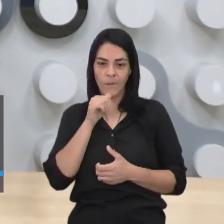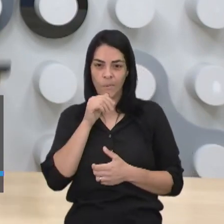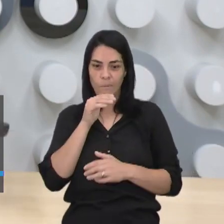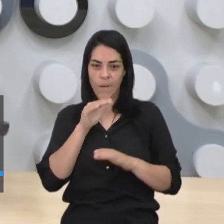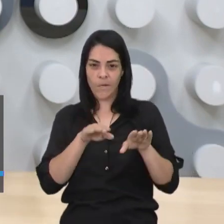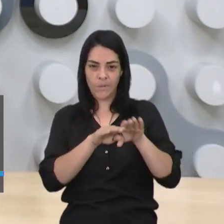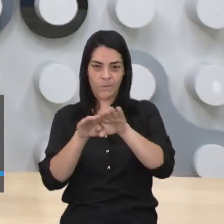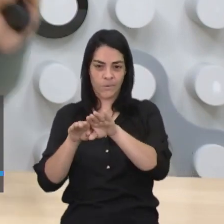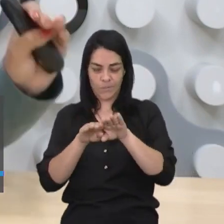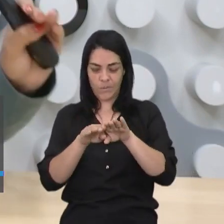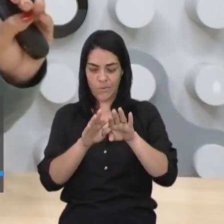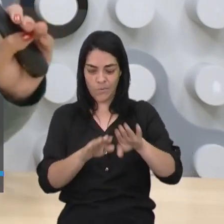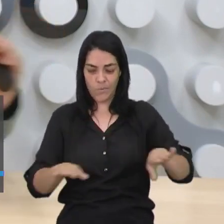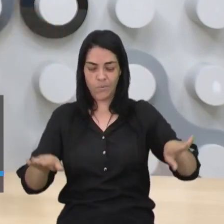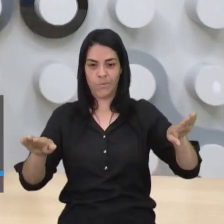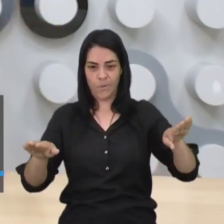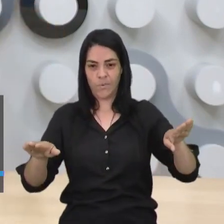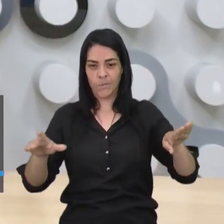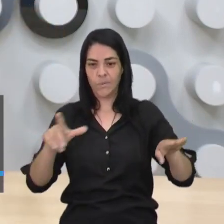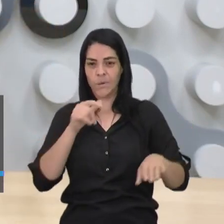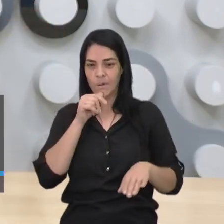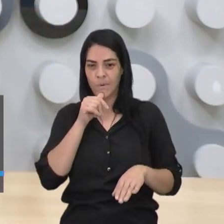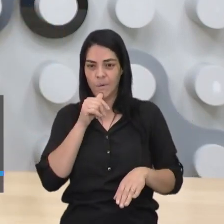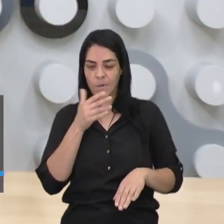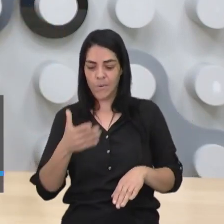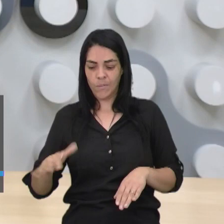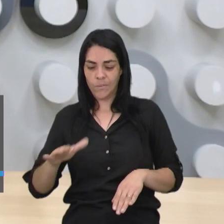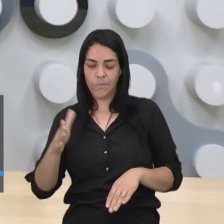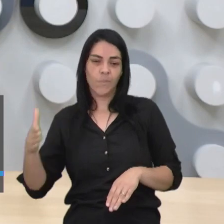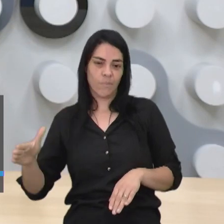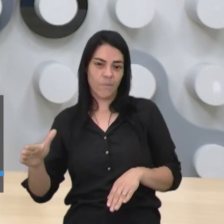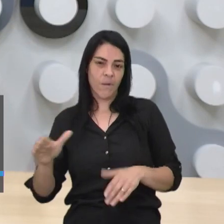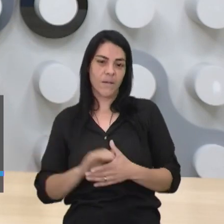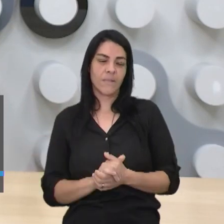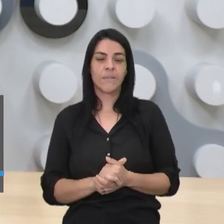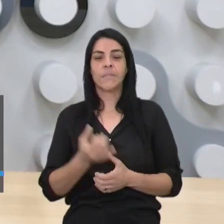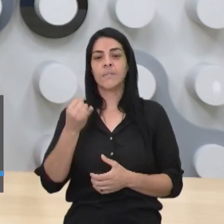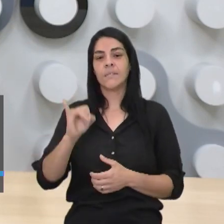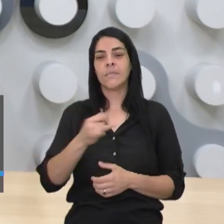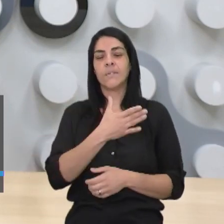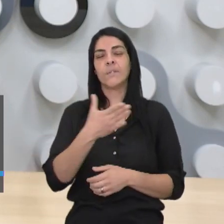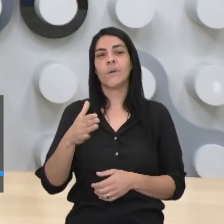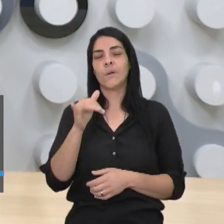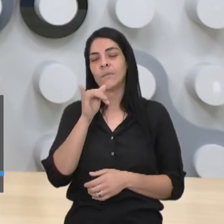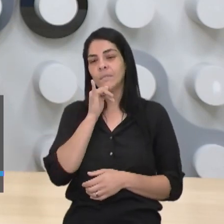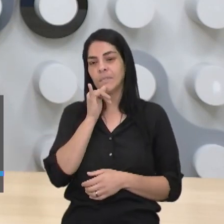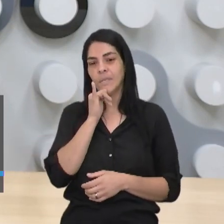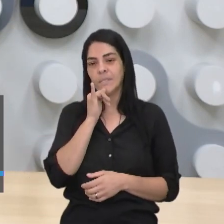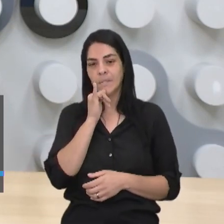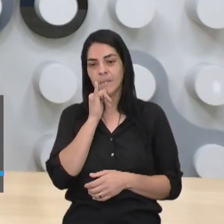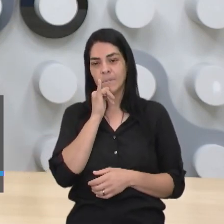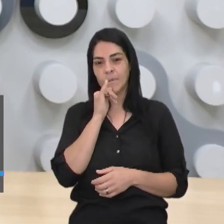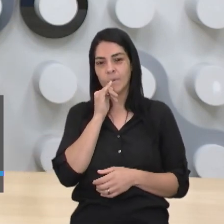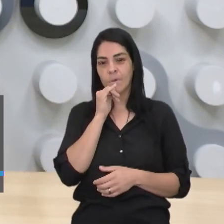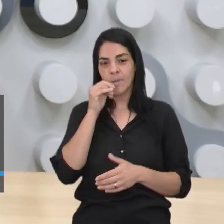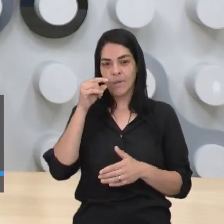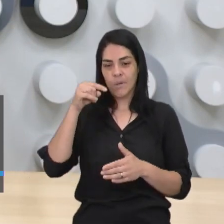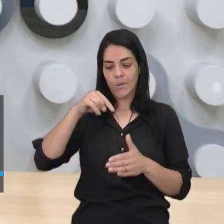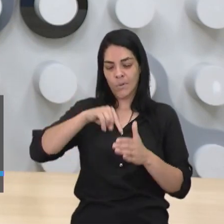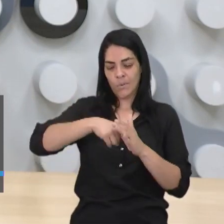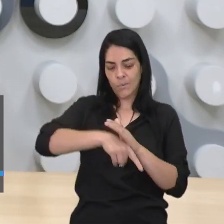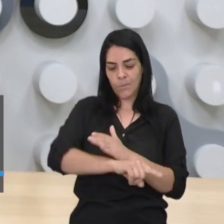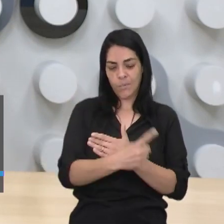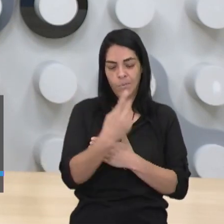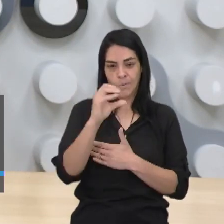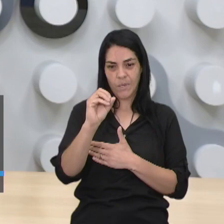que a gente vai mergulhar, a gente está no nível do mar. Então, uma atmosfera. Se a gente se aprofundar a 10